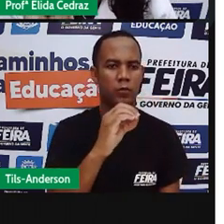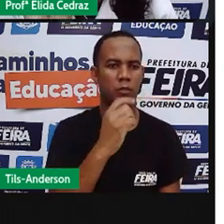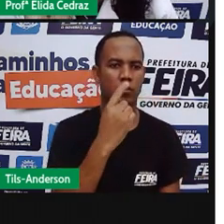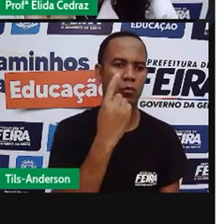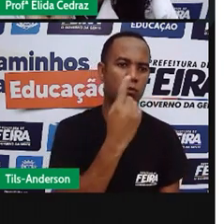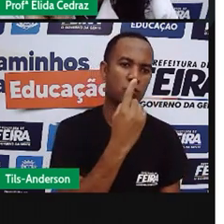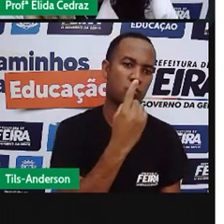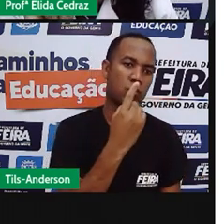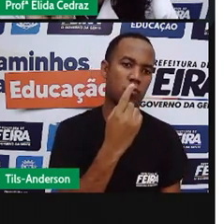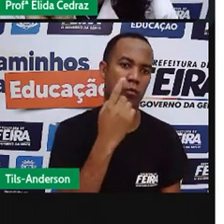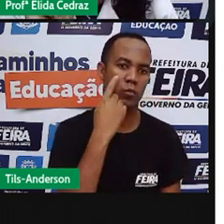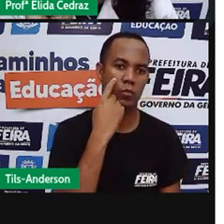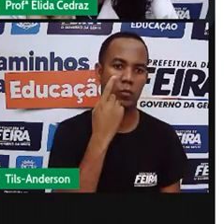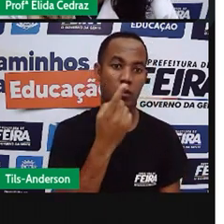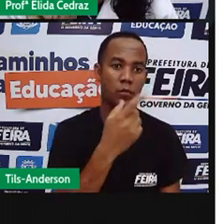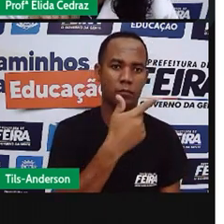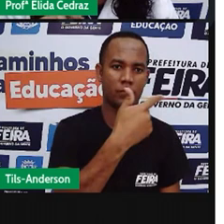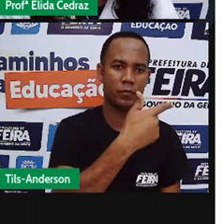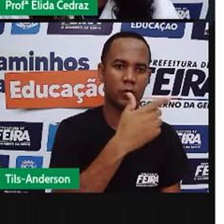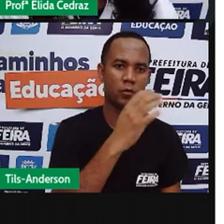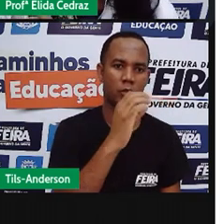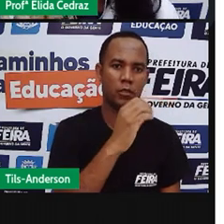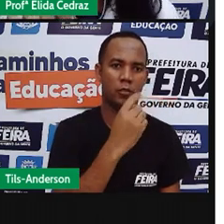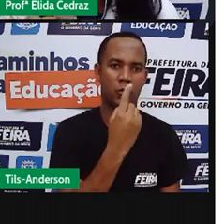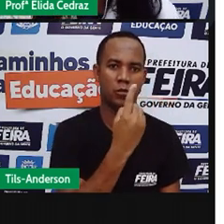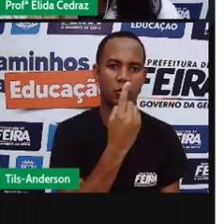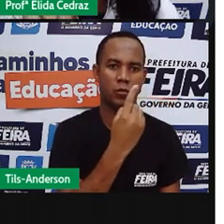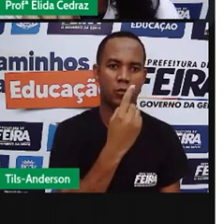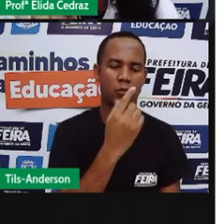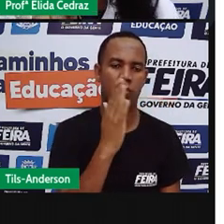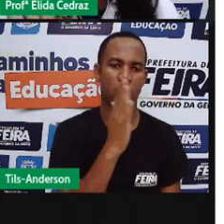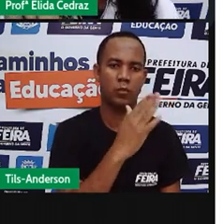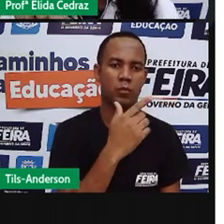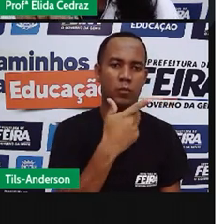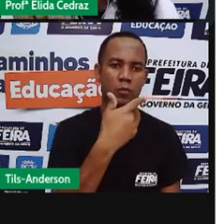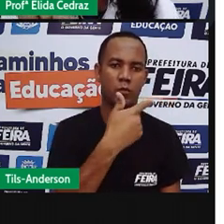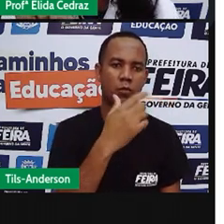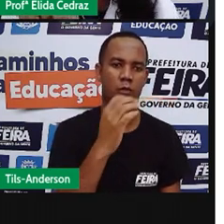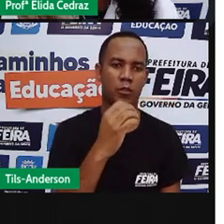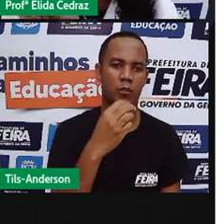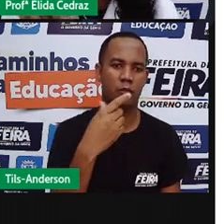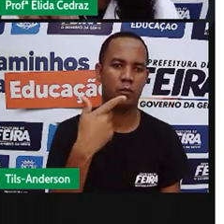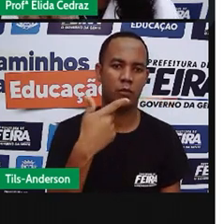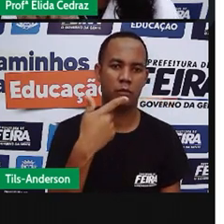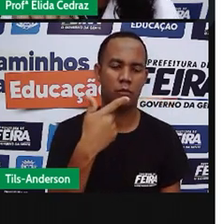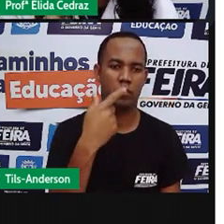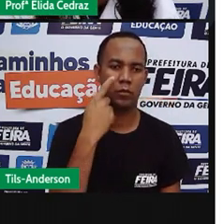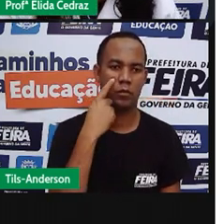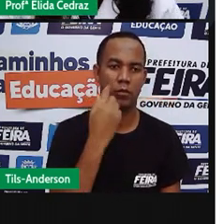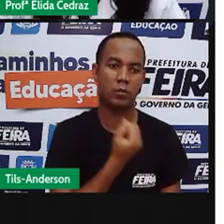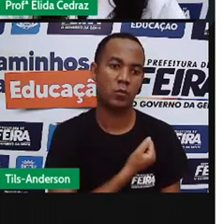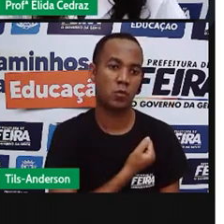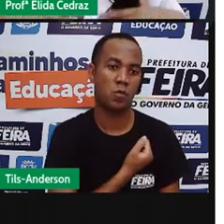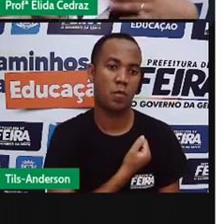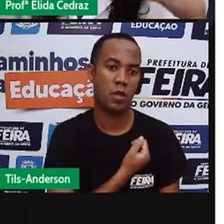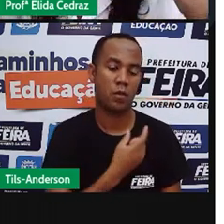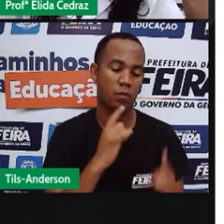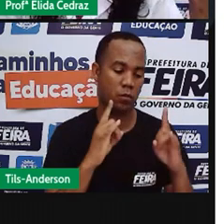201, 202, 203. Neto percebeu que os números dos apartamentos